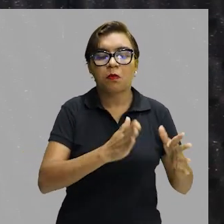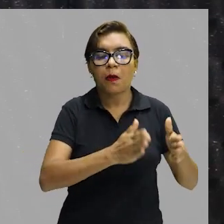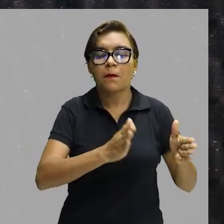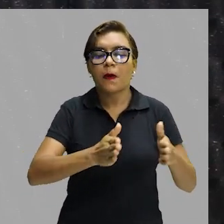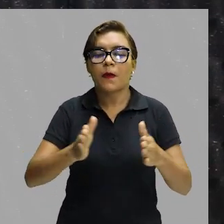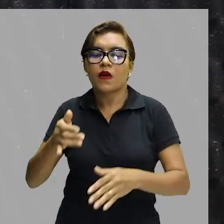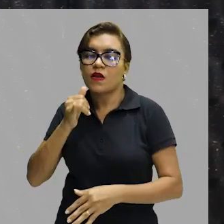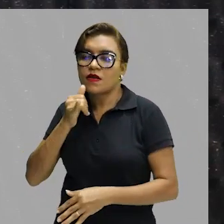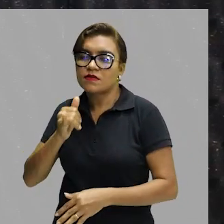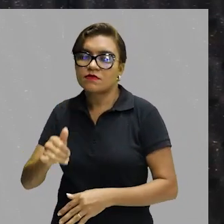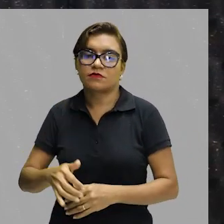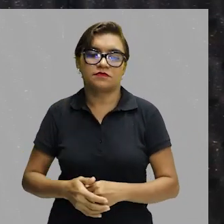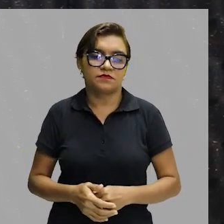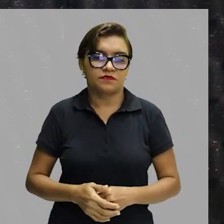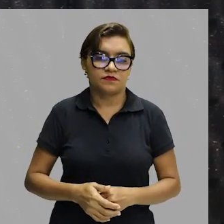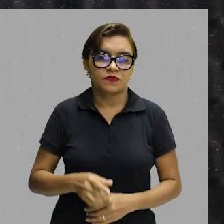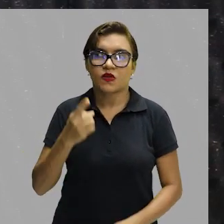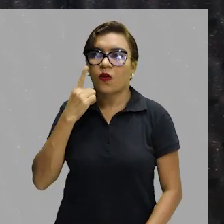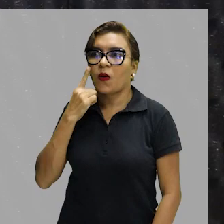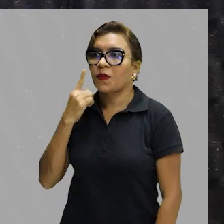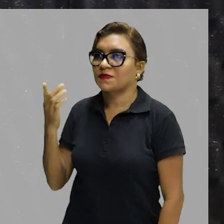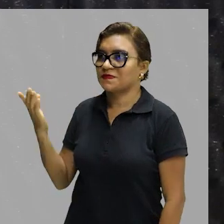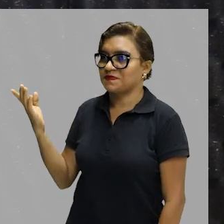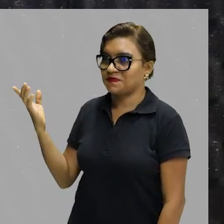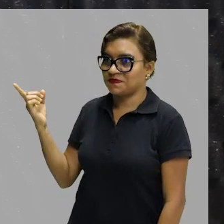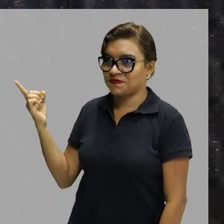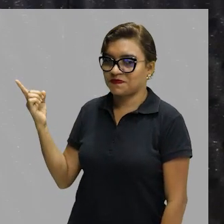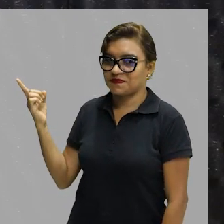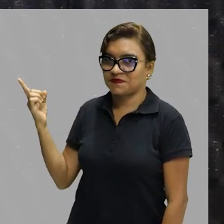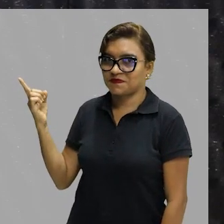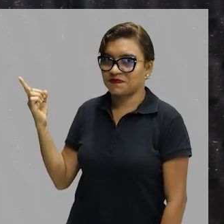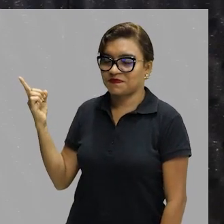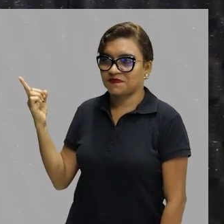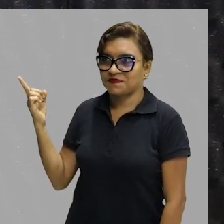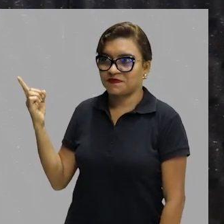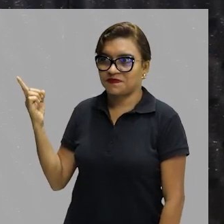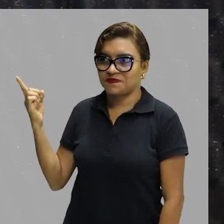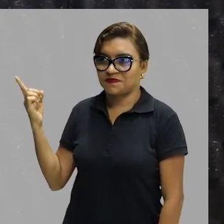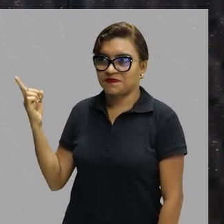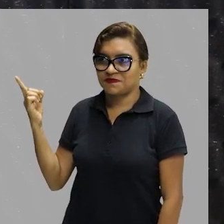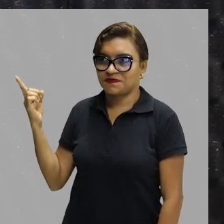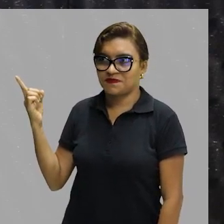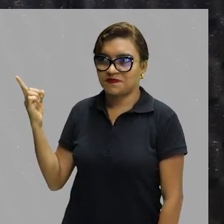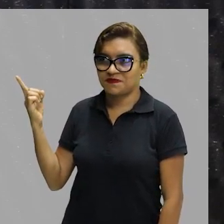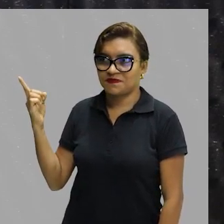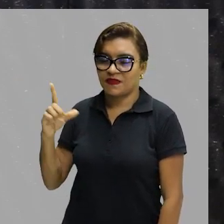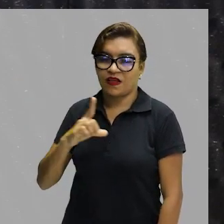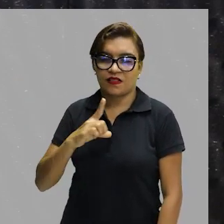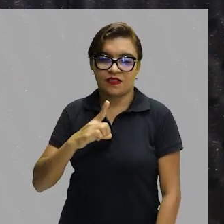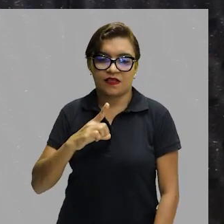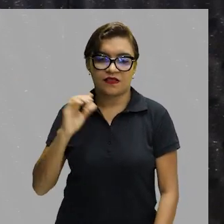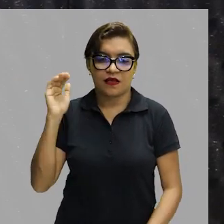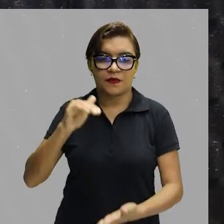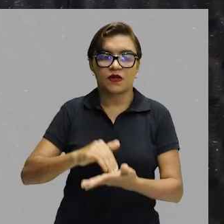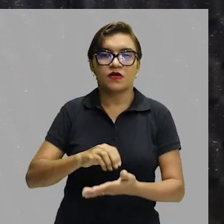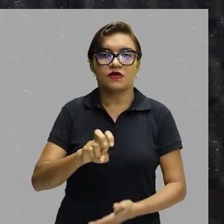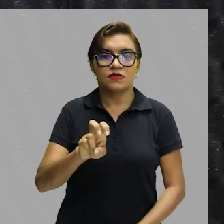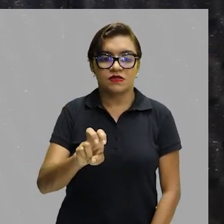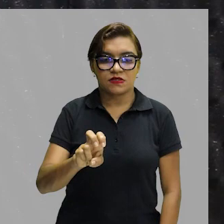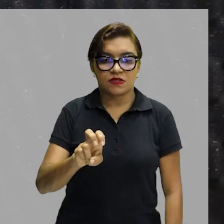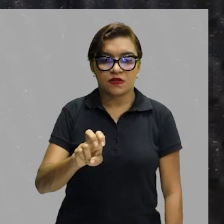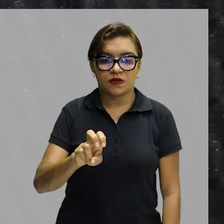Olha aqui, ó, um S2, 2S2, 2P6. E aí, seguindo, ó, terminamos no